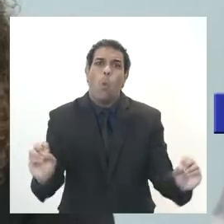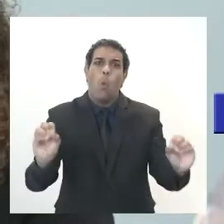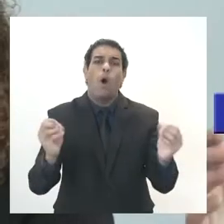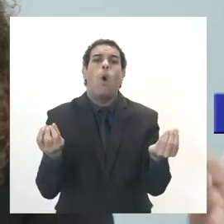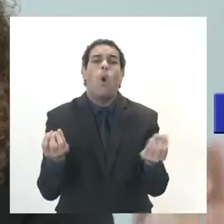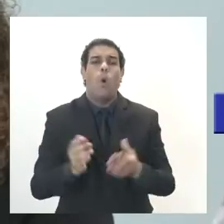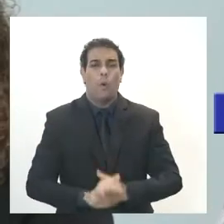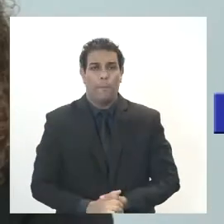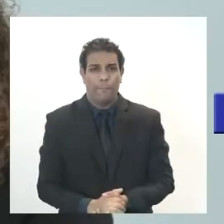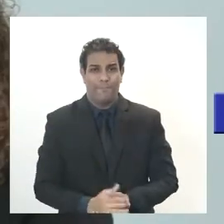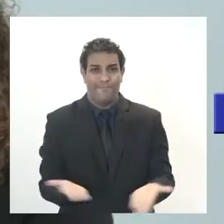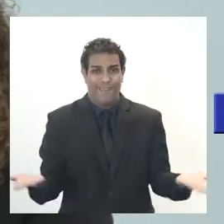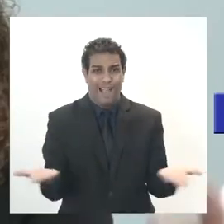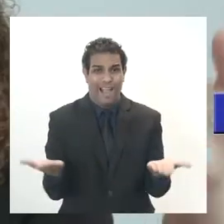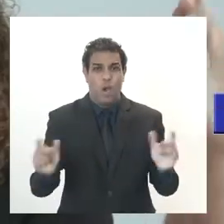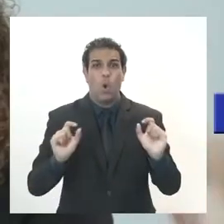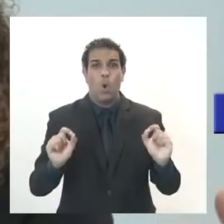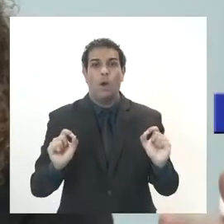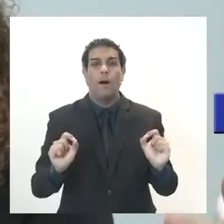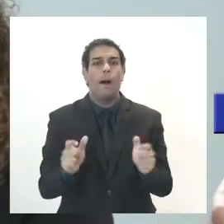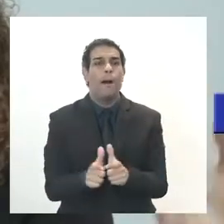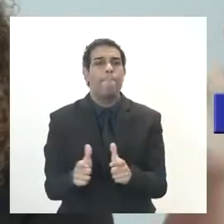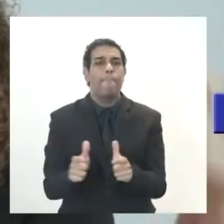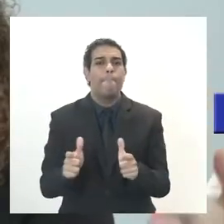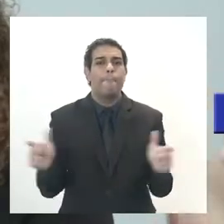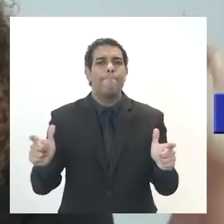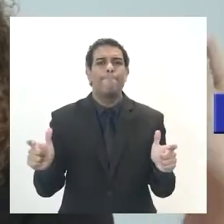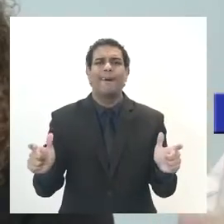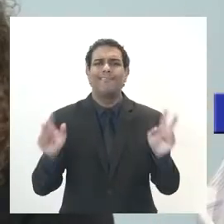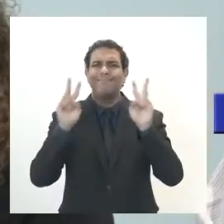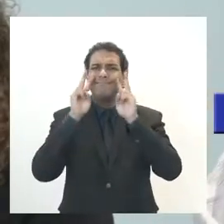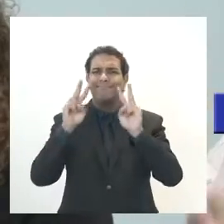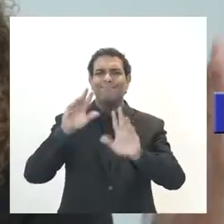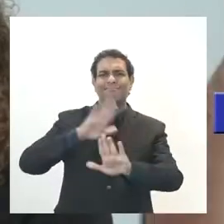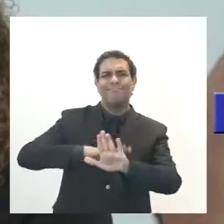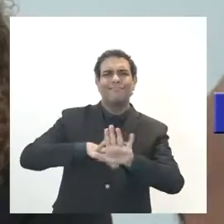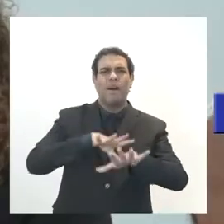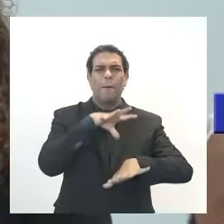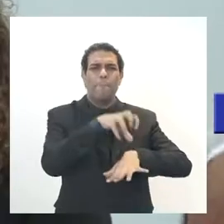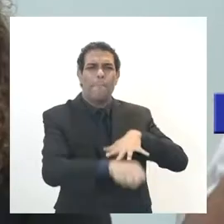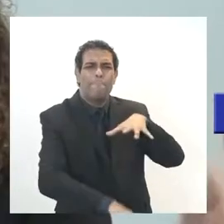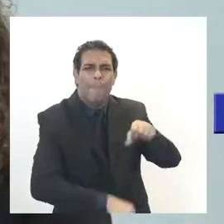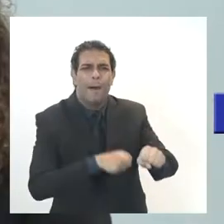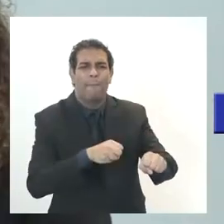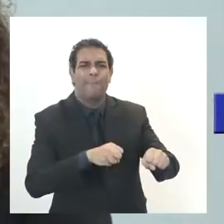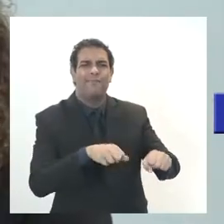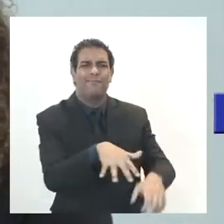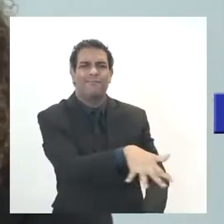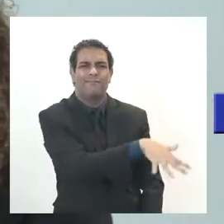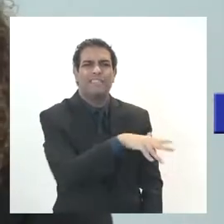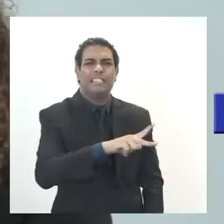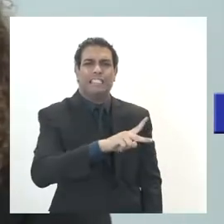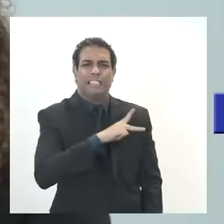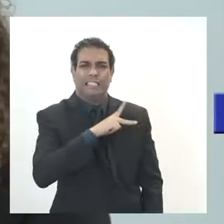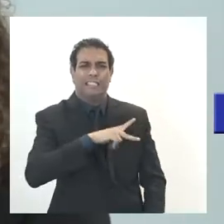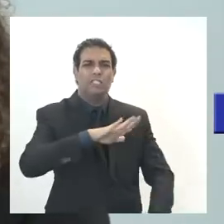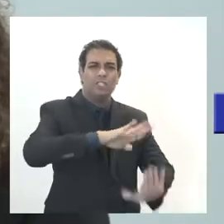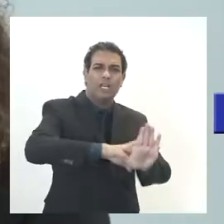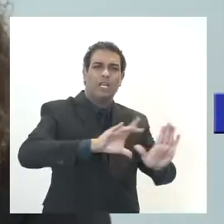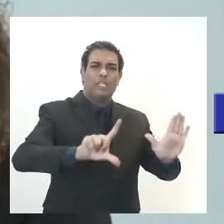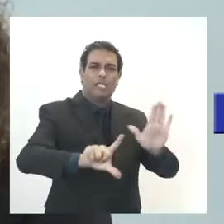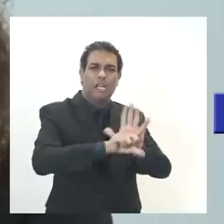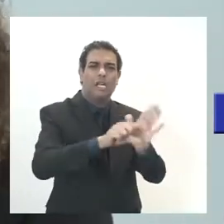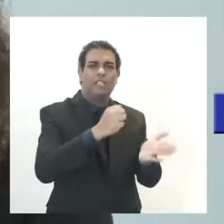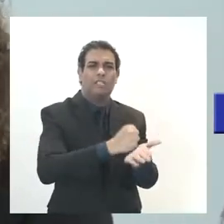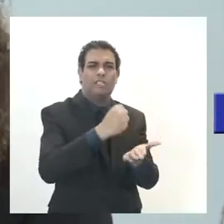e o que elas estão fazendo é aumentar a exploração sobre os trabalhadores sejam no setor privado com leite com uma trabalhista com